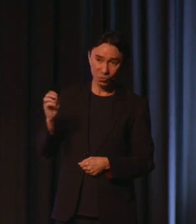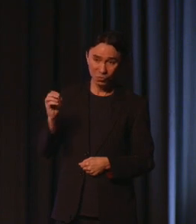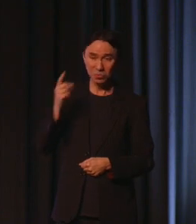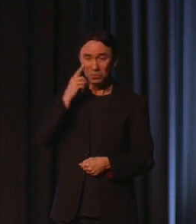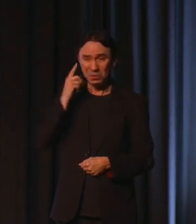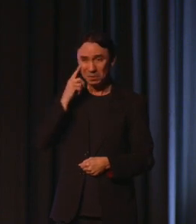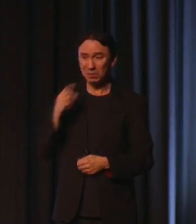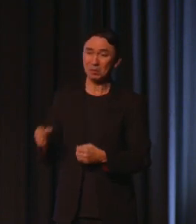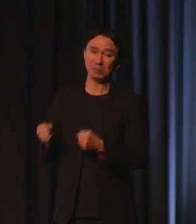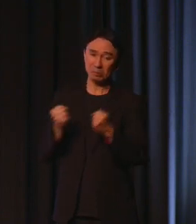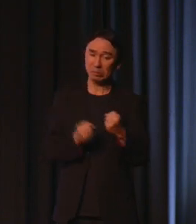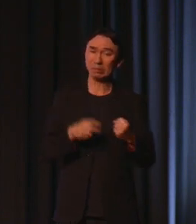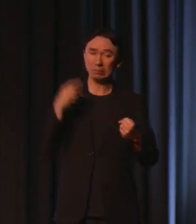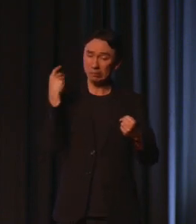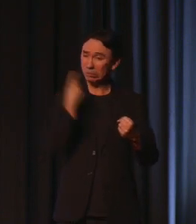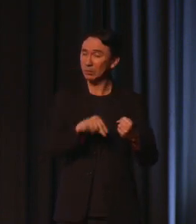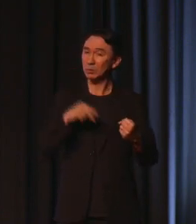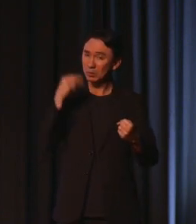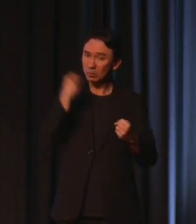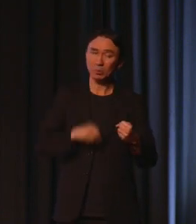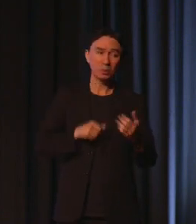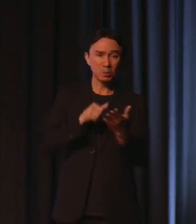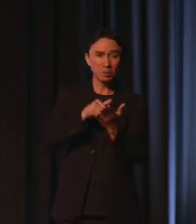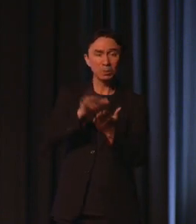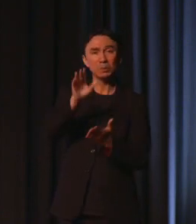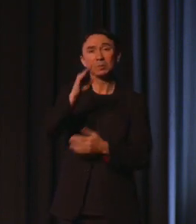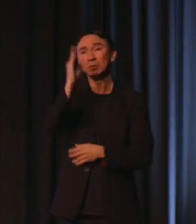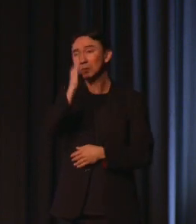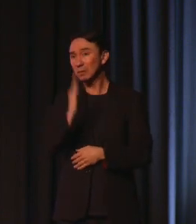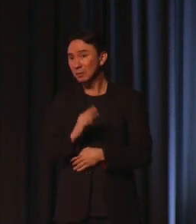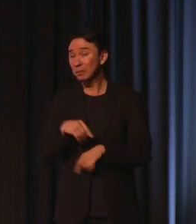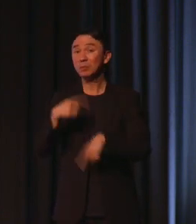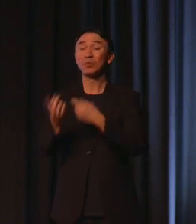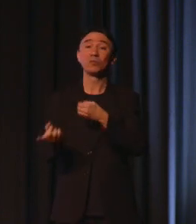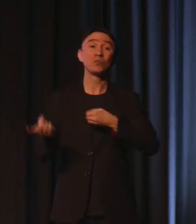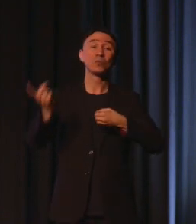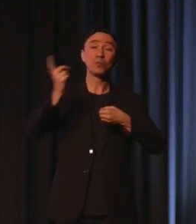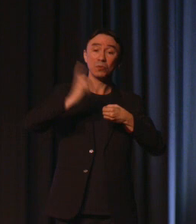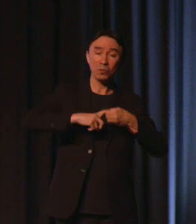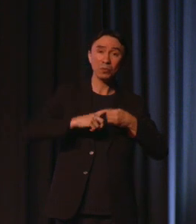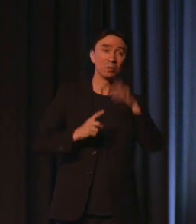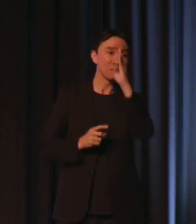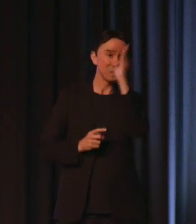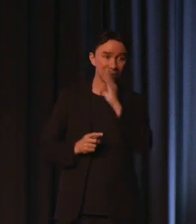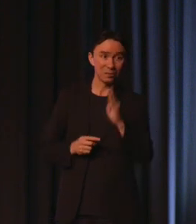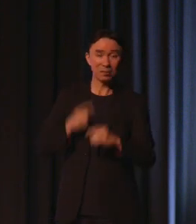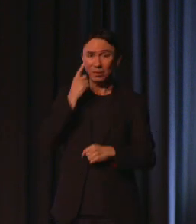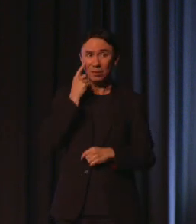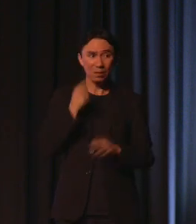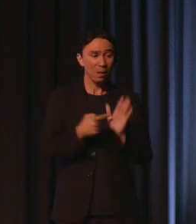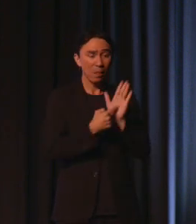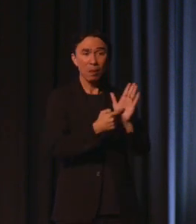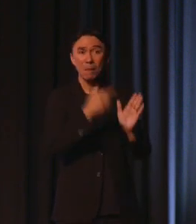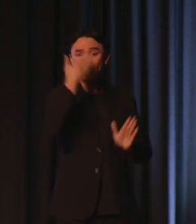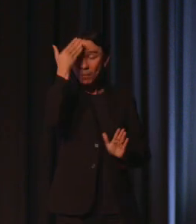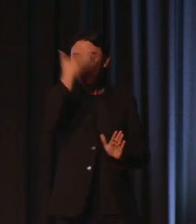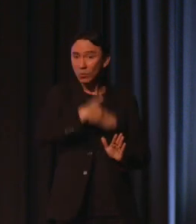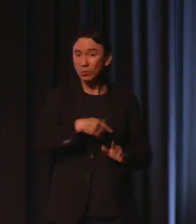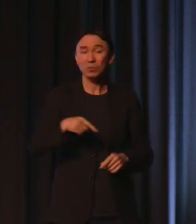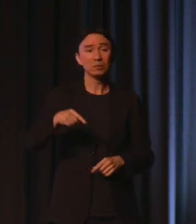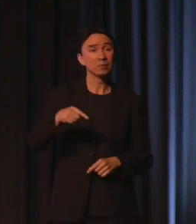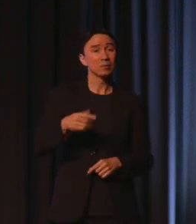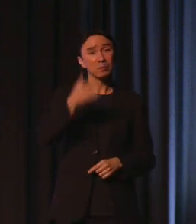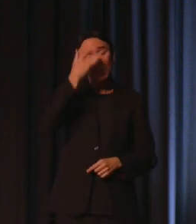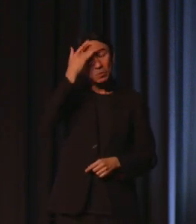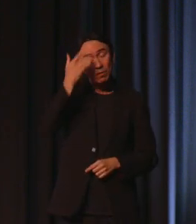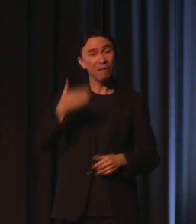Brasil, ele deu um cara na nossa sociedade hipócrita que nós estávamos com fome. Muitas pessoas passam fome até